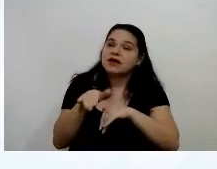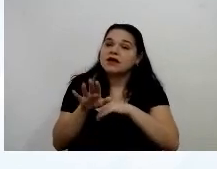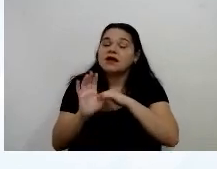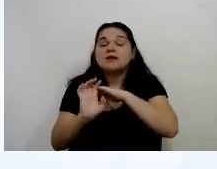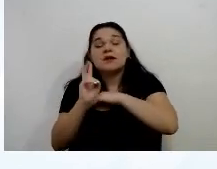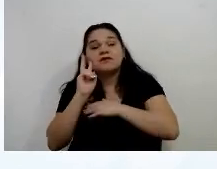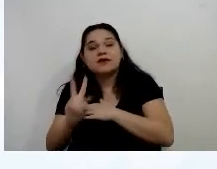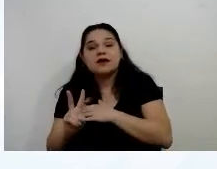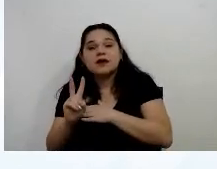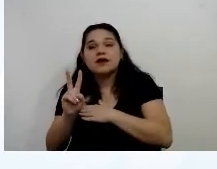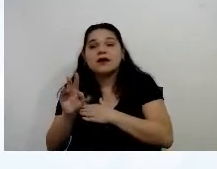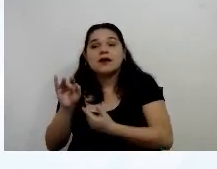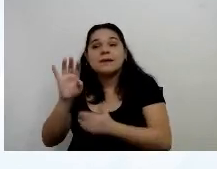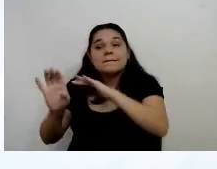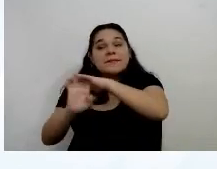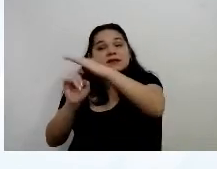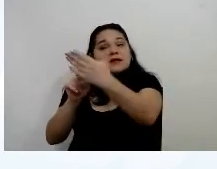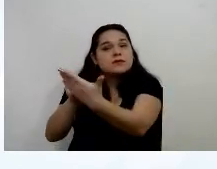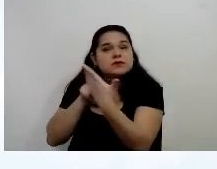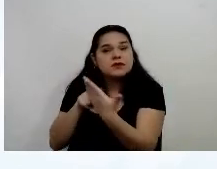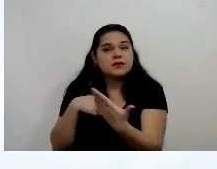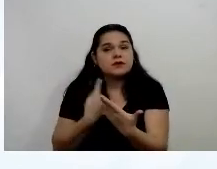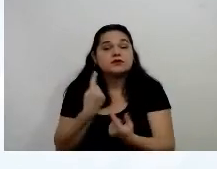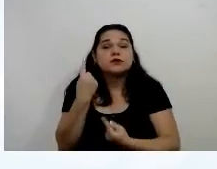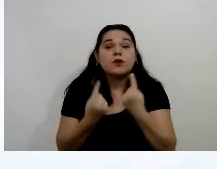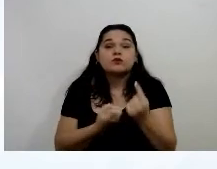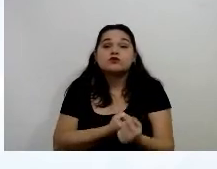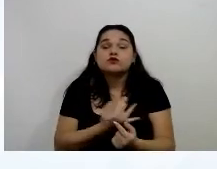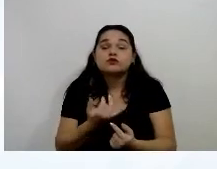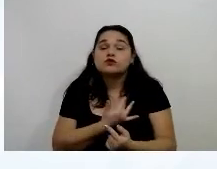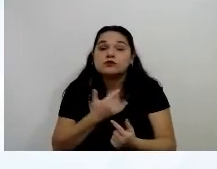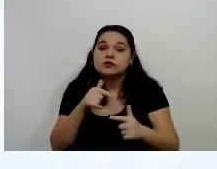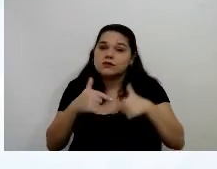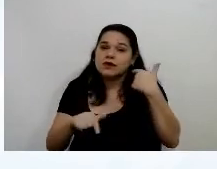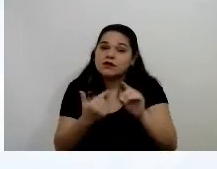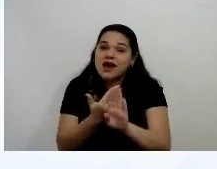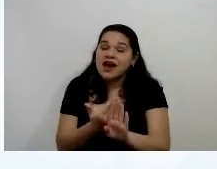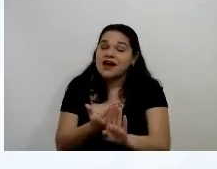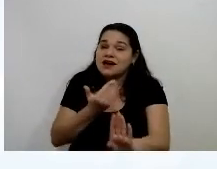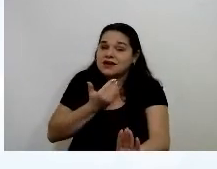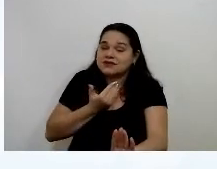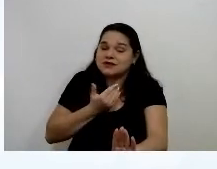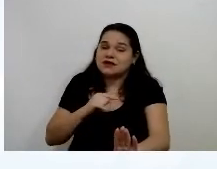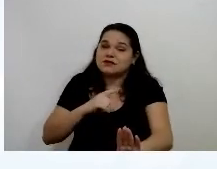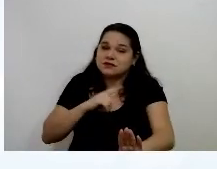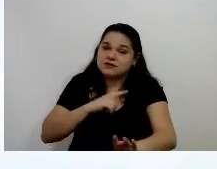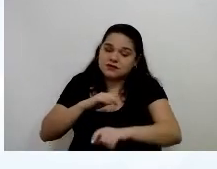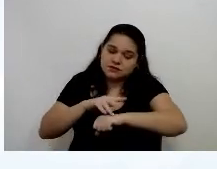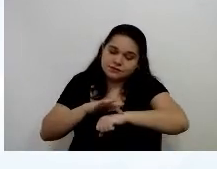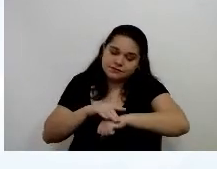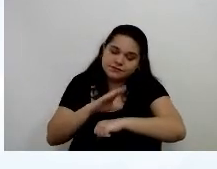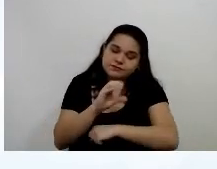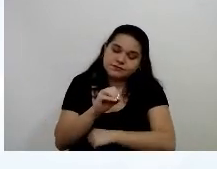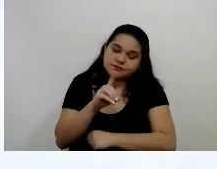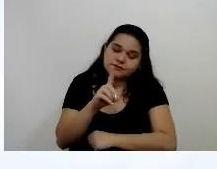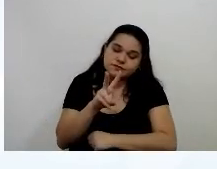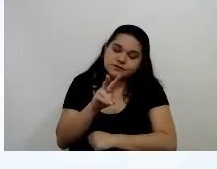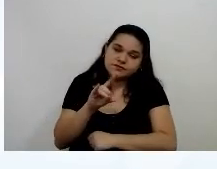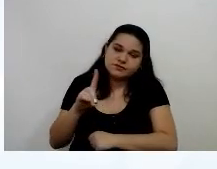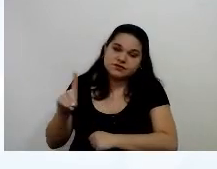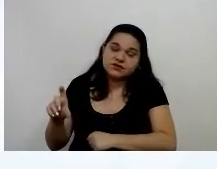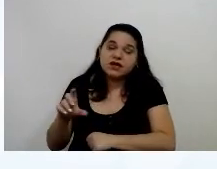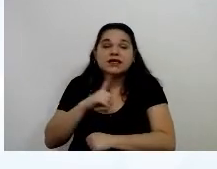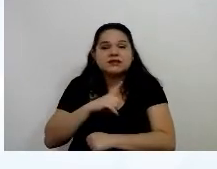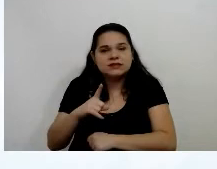o número de trabalhadores afastados por Covid. Por mais que tenha uma notificação compulsória, mas,